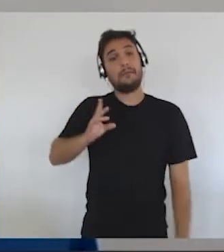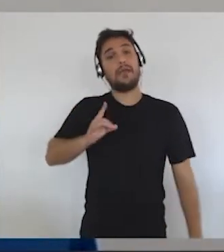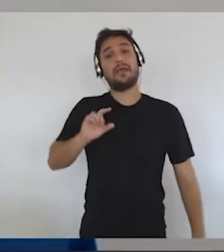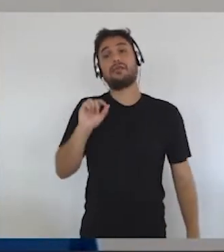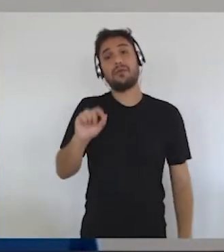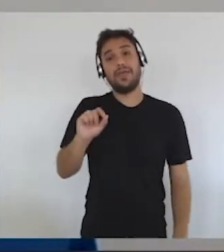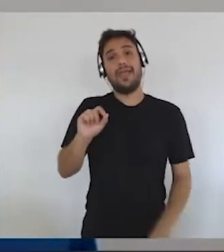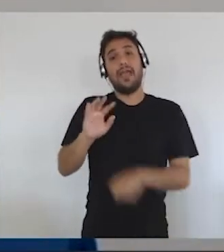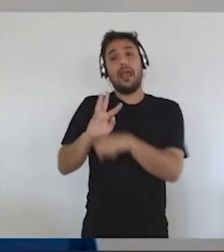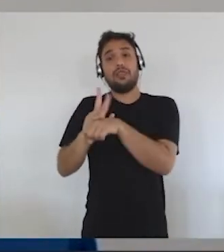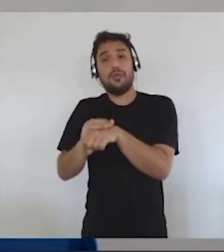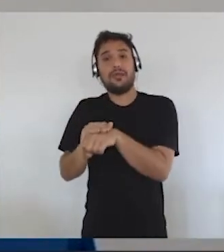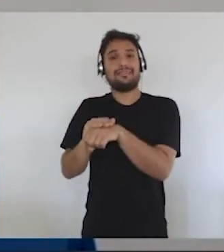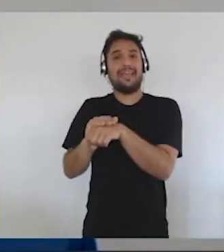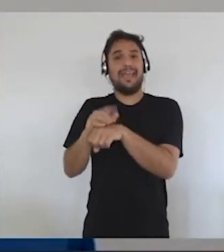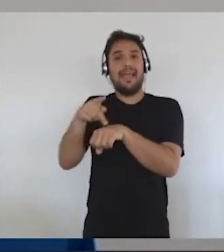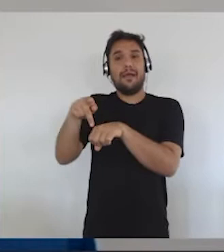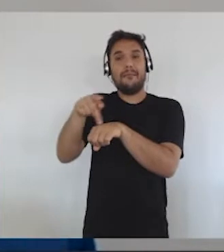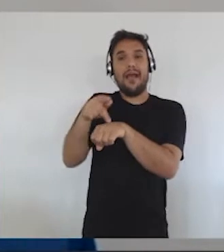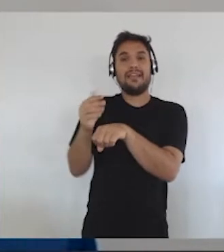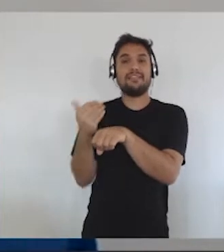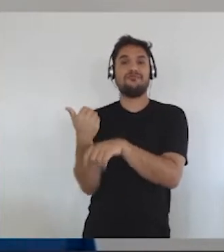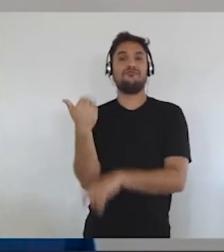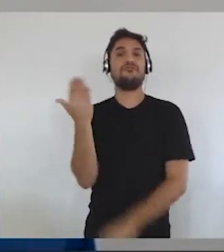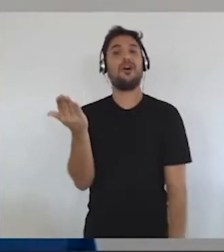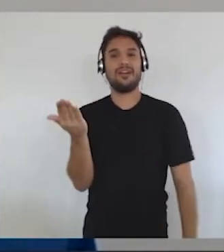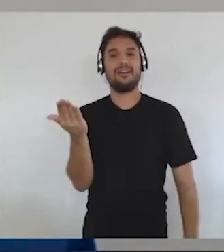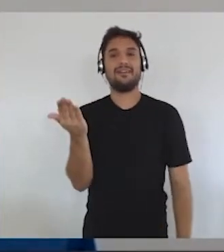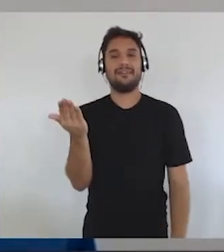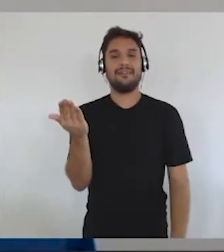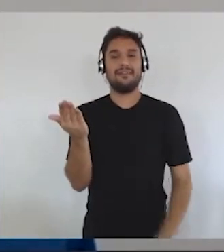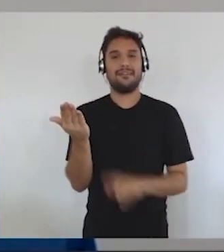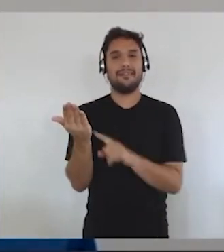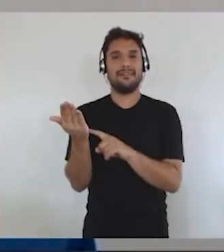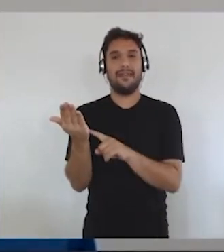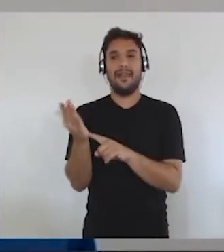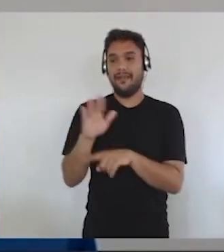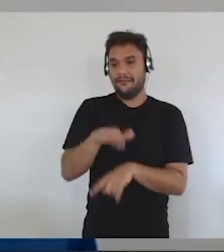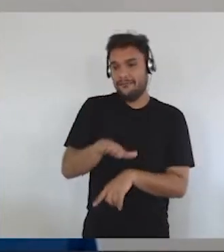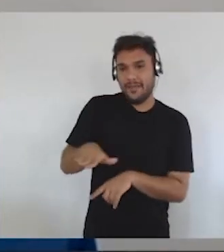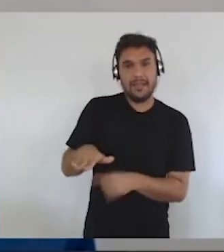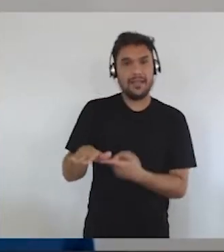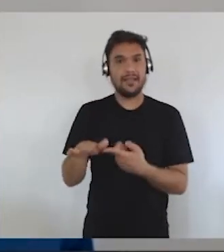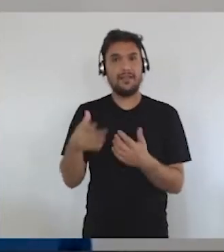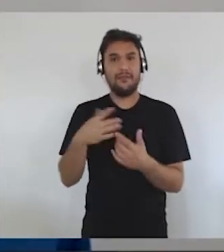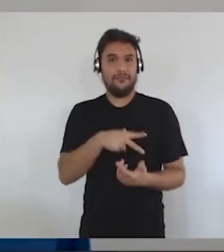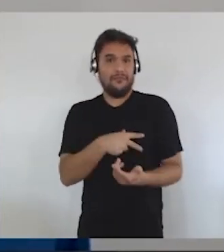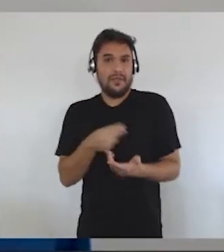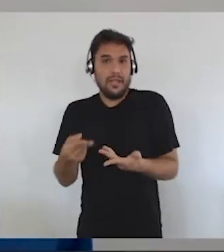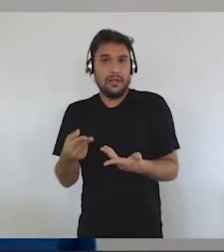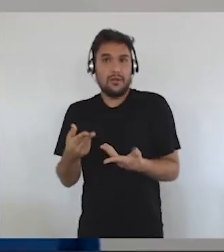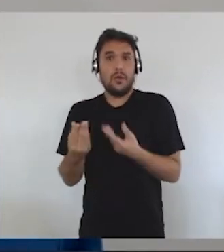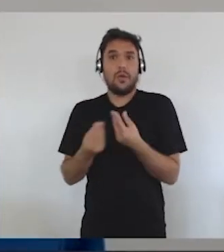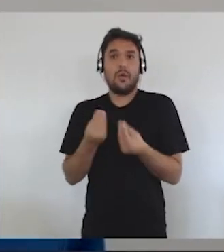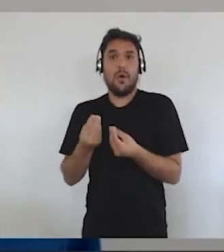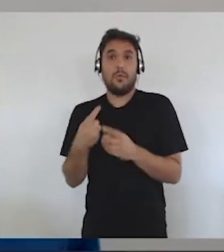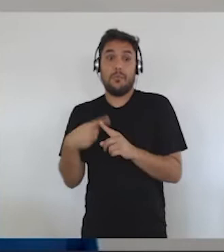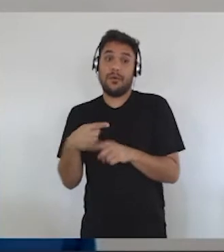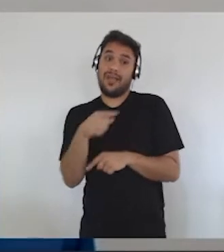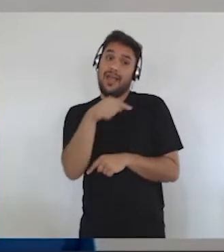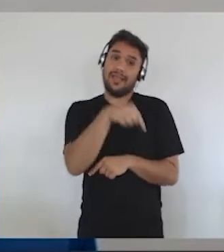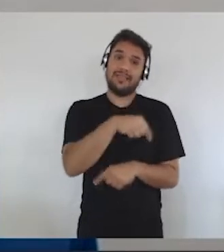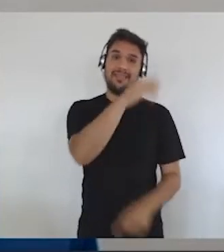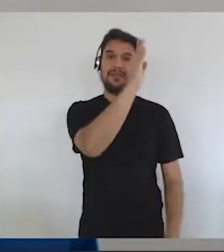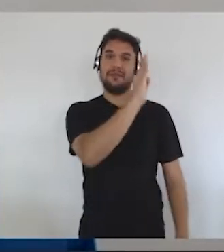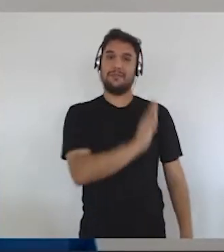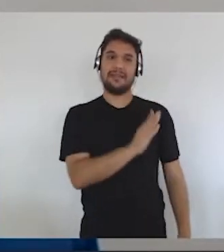de adoecerem no exterior, com filhos pequenos, sem ter aquele grupo de apoio